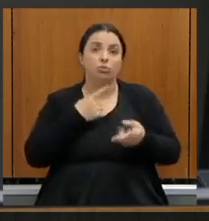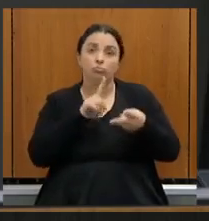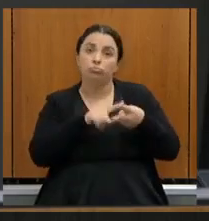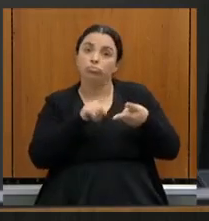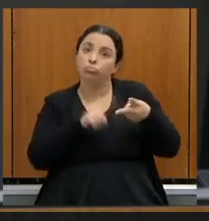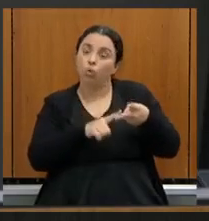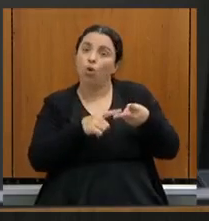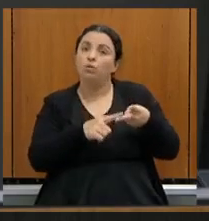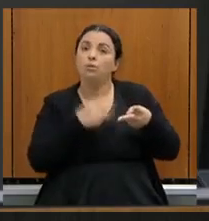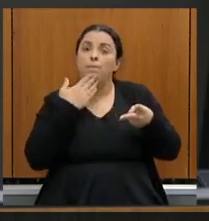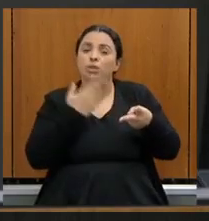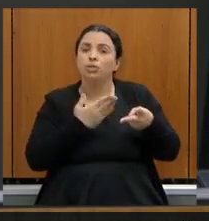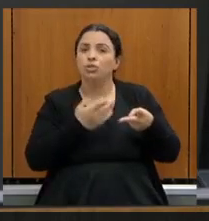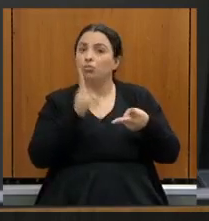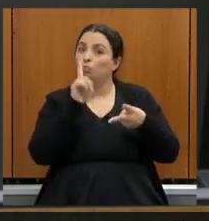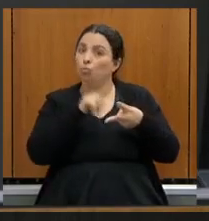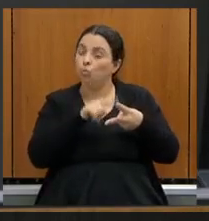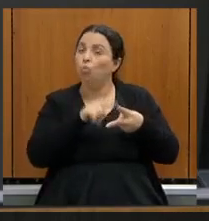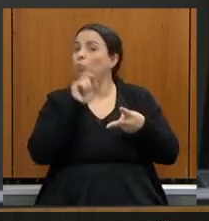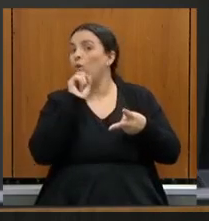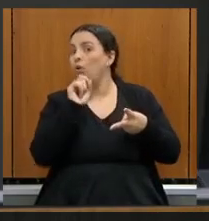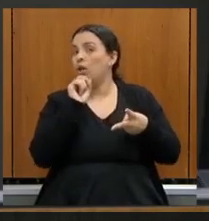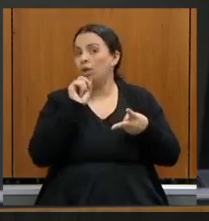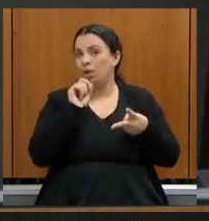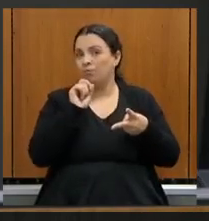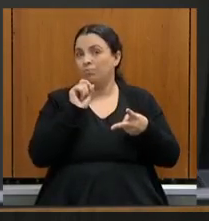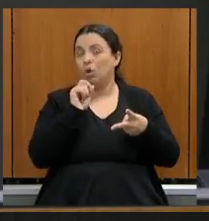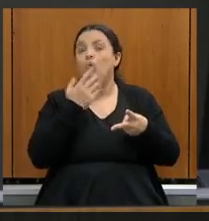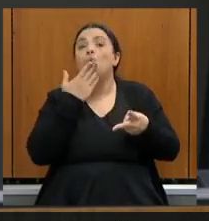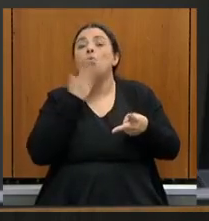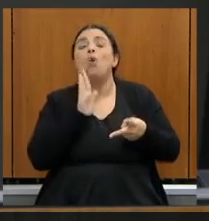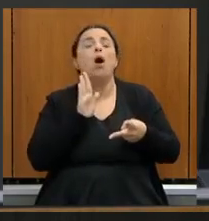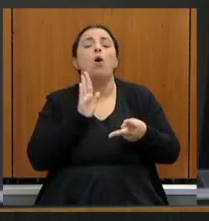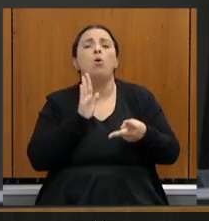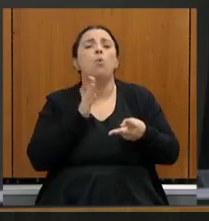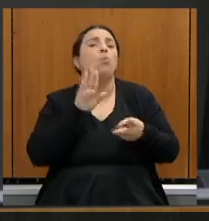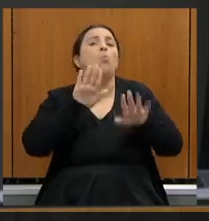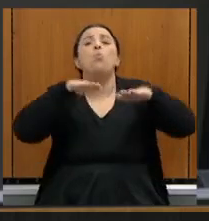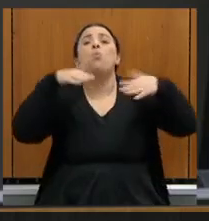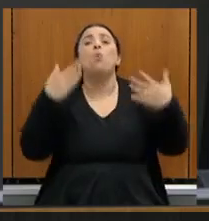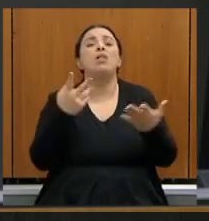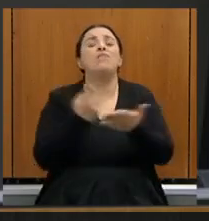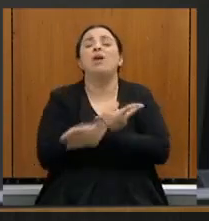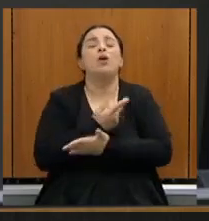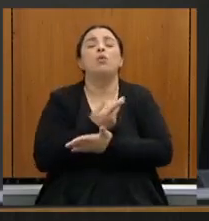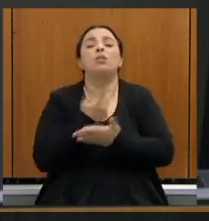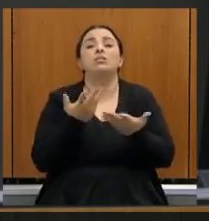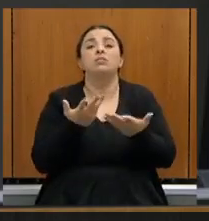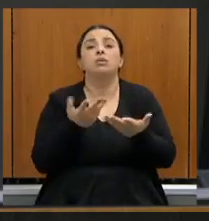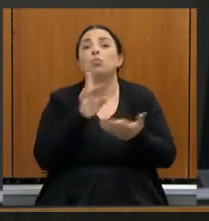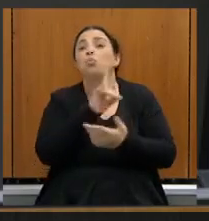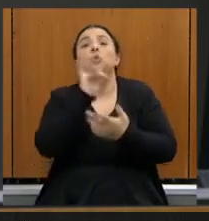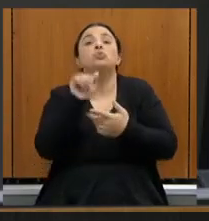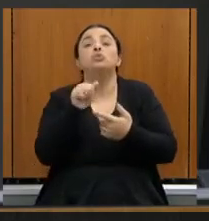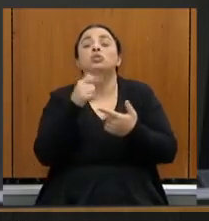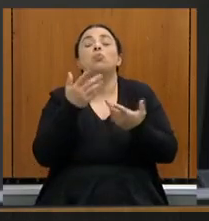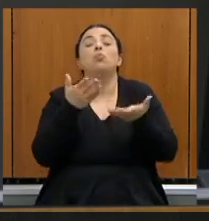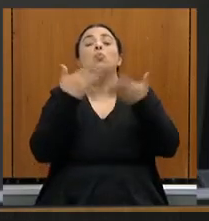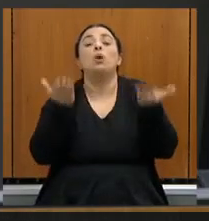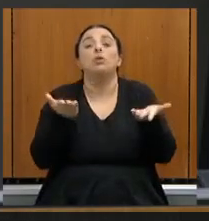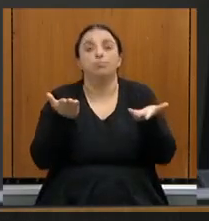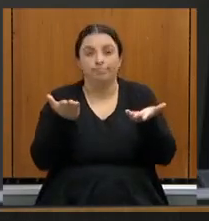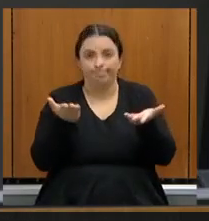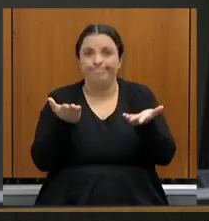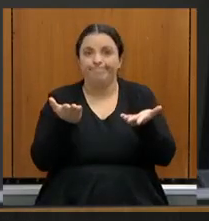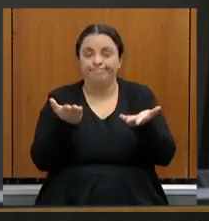um no sentido de que qual é a previsão, porque o resultado da audiência, inclusive, que foi